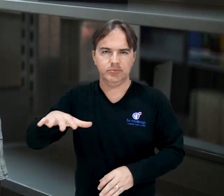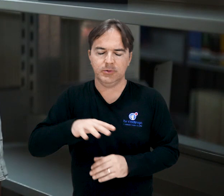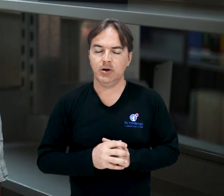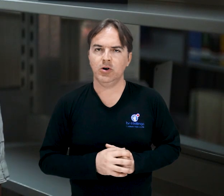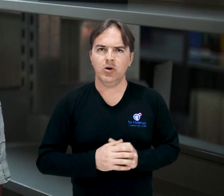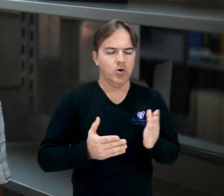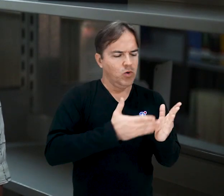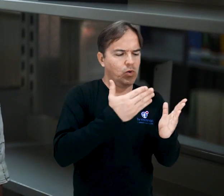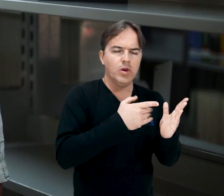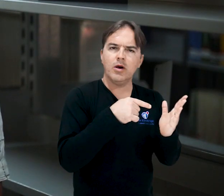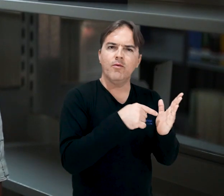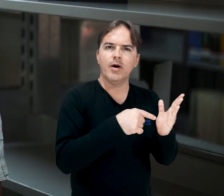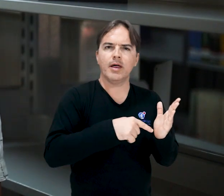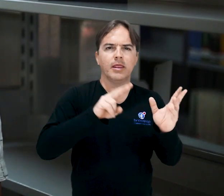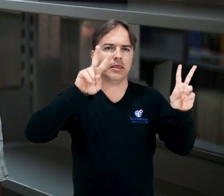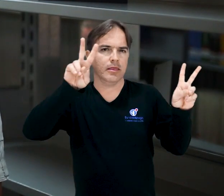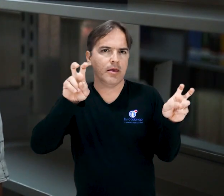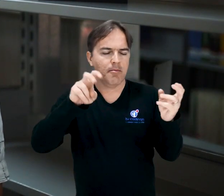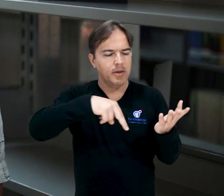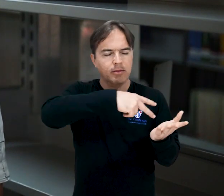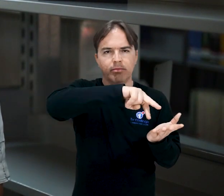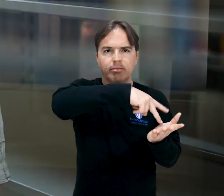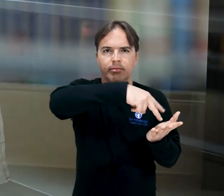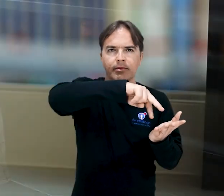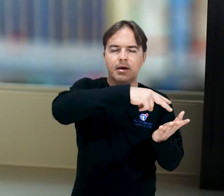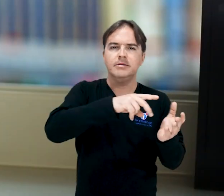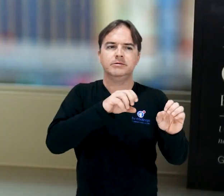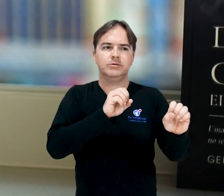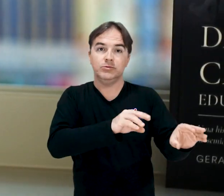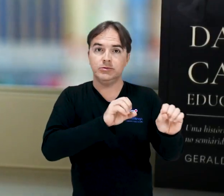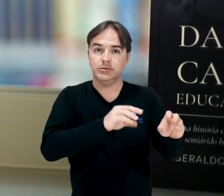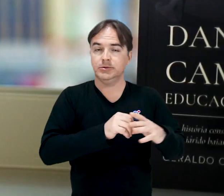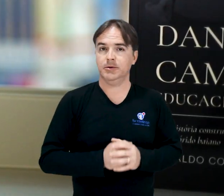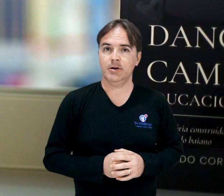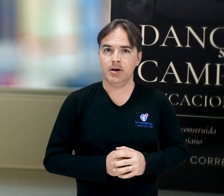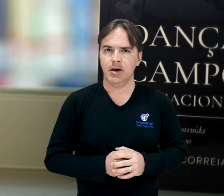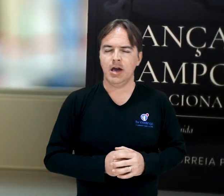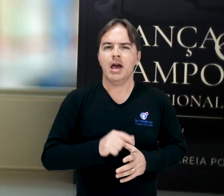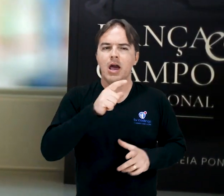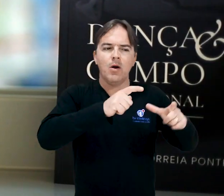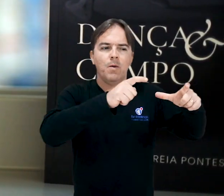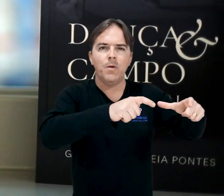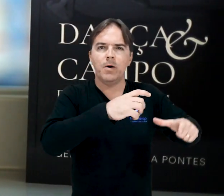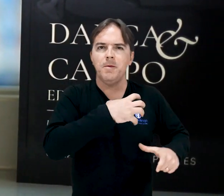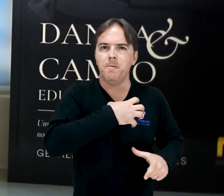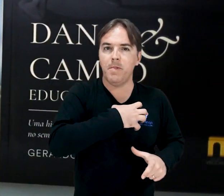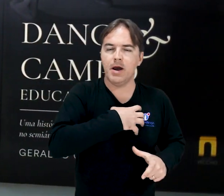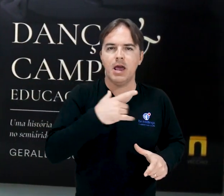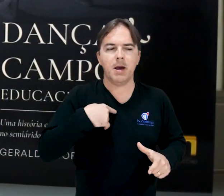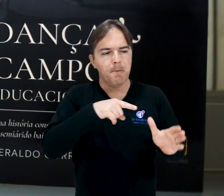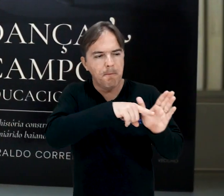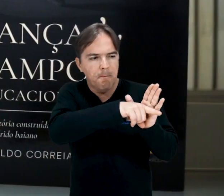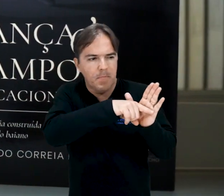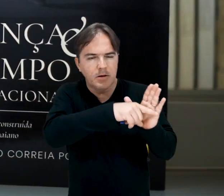e Campo Educacional, uma história construída no semiárido baiano. É uma pesquisa autobiográfica, é